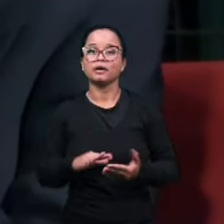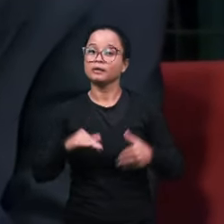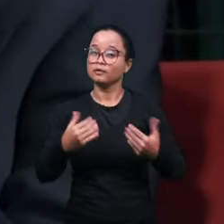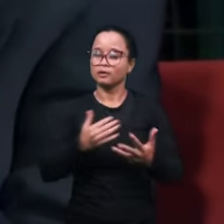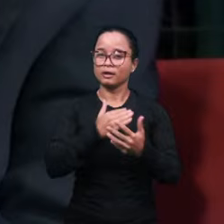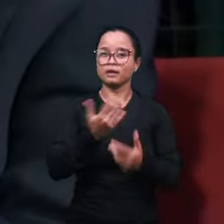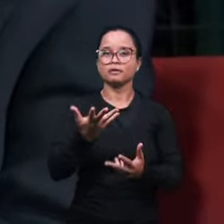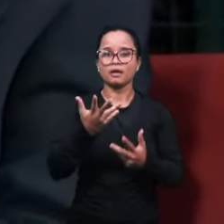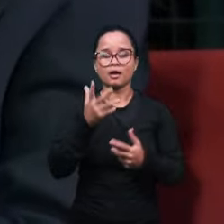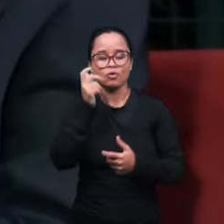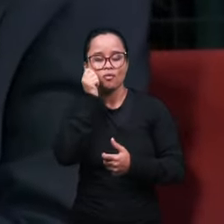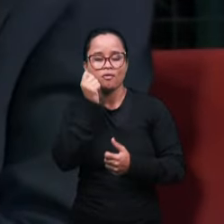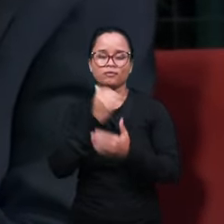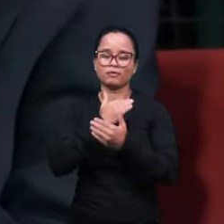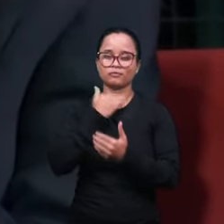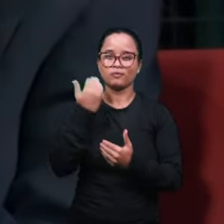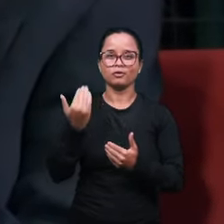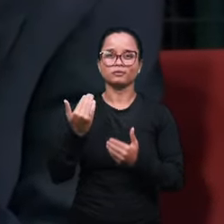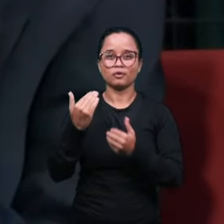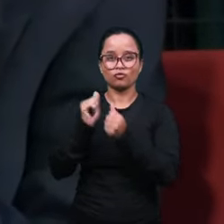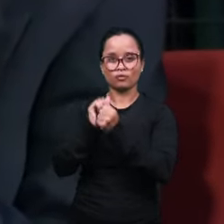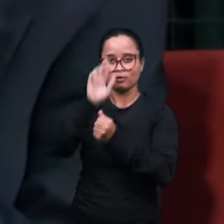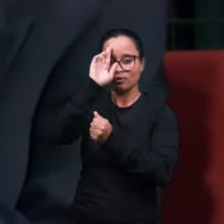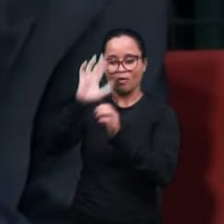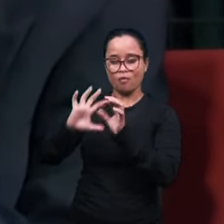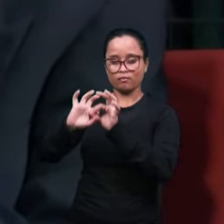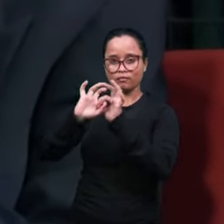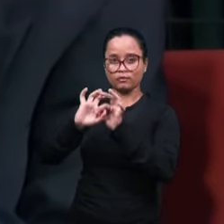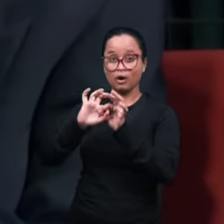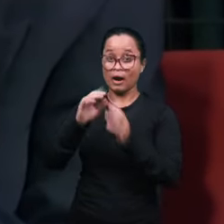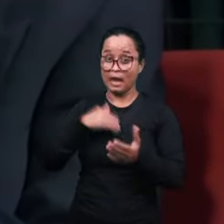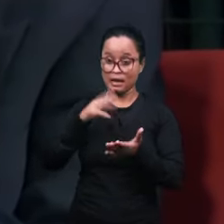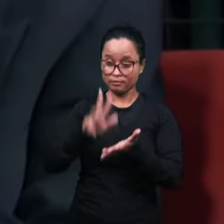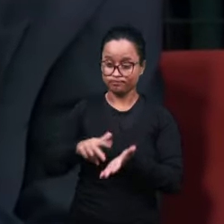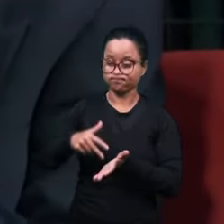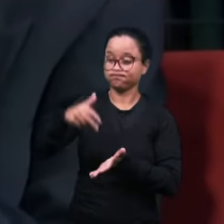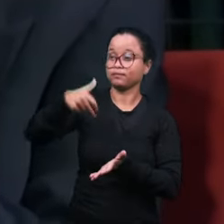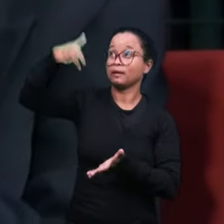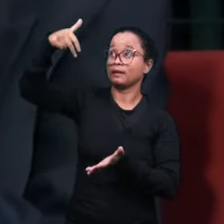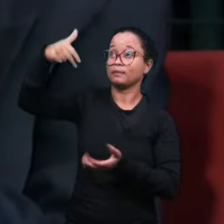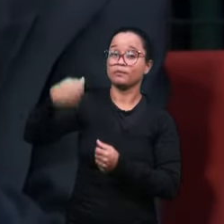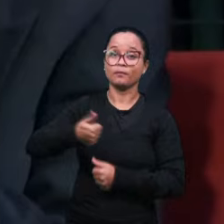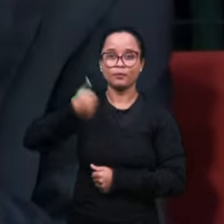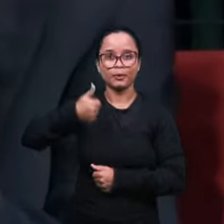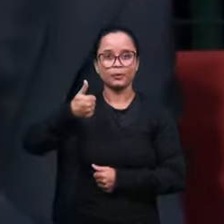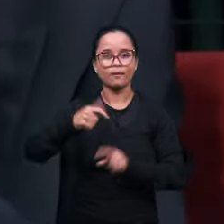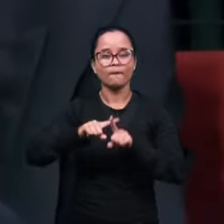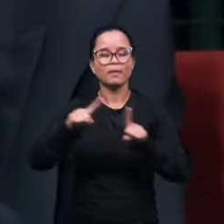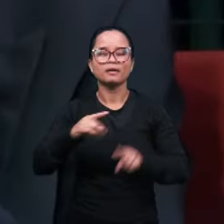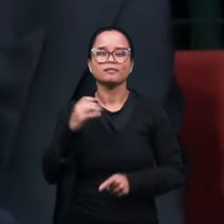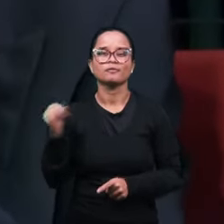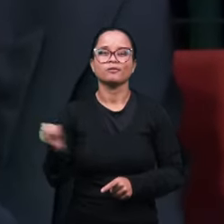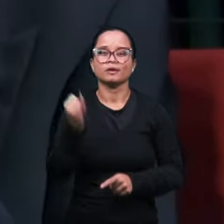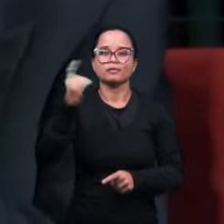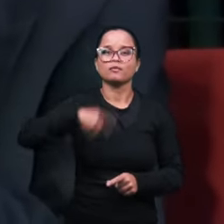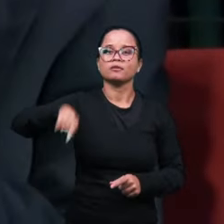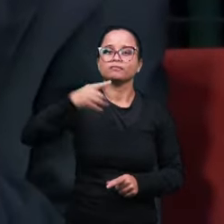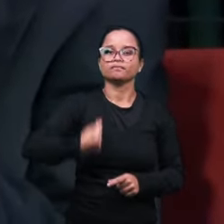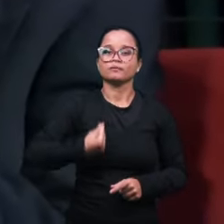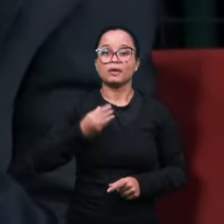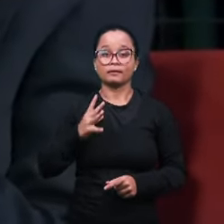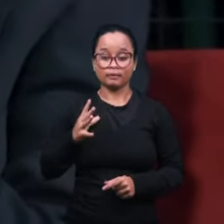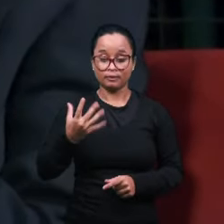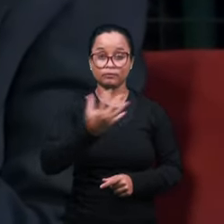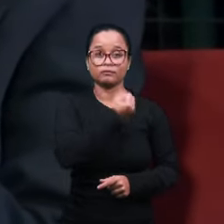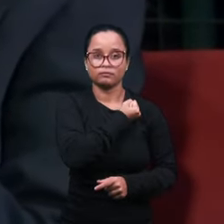Senhor, eles ressuscitarão primeiro. Mas é importante para nós que há uma salvação aqui profetizada